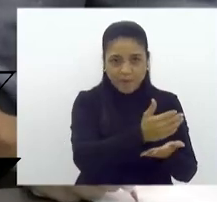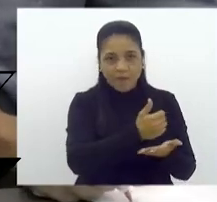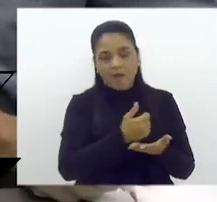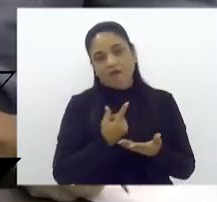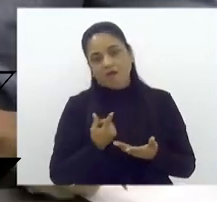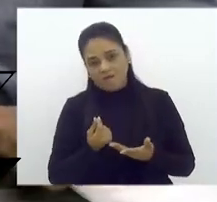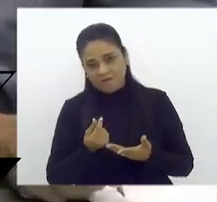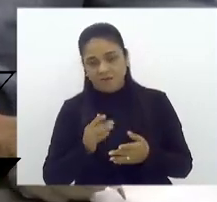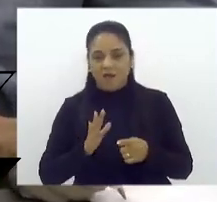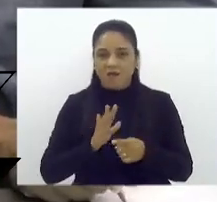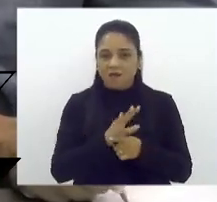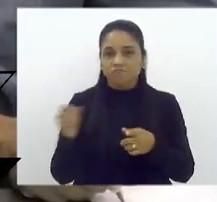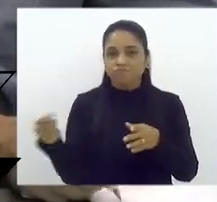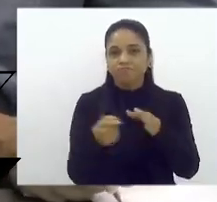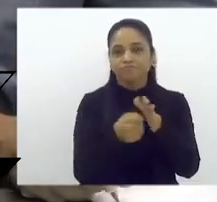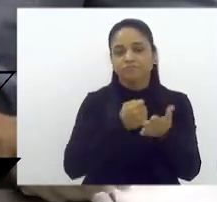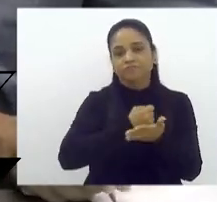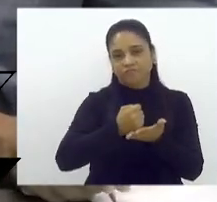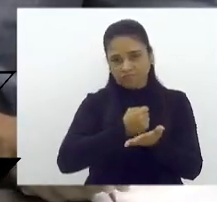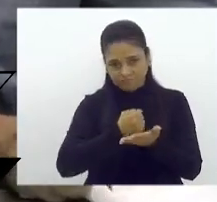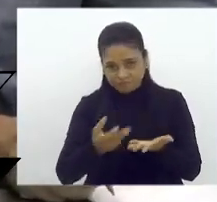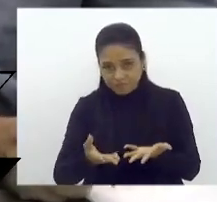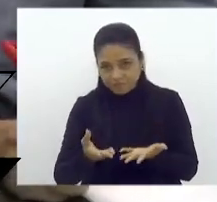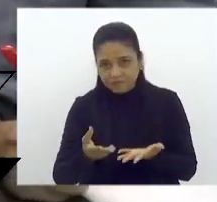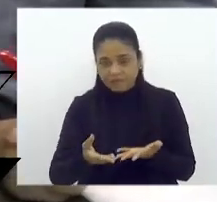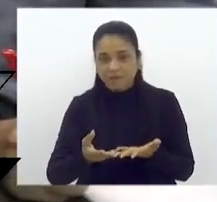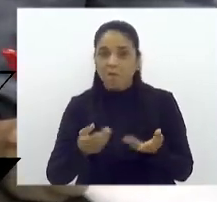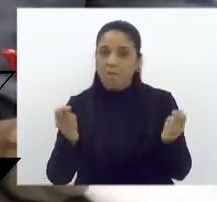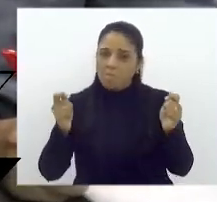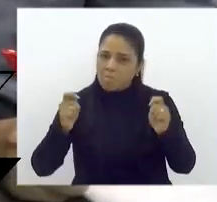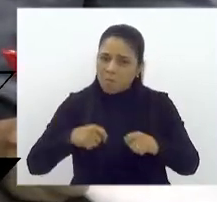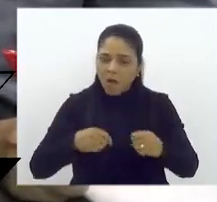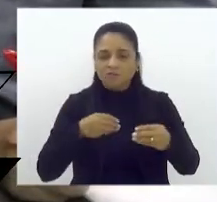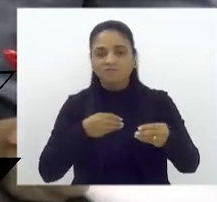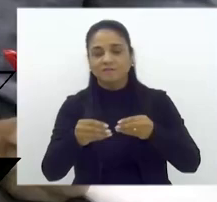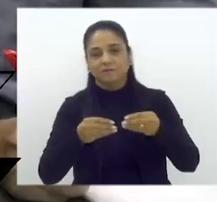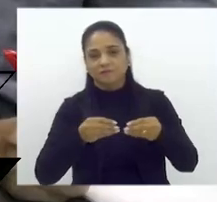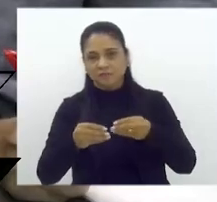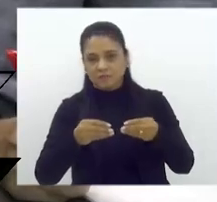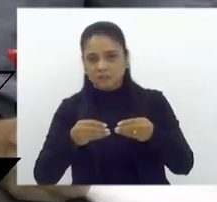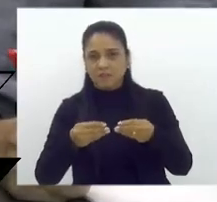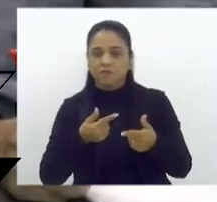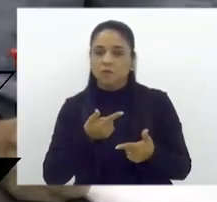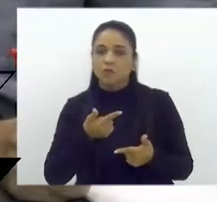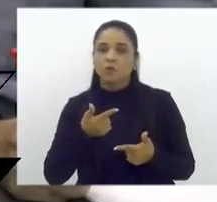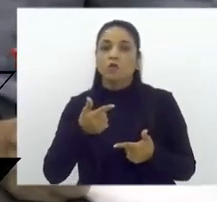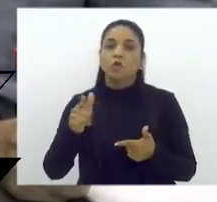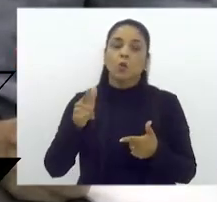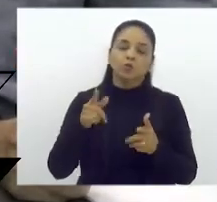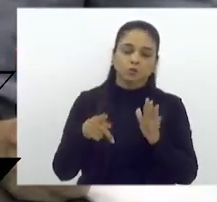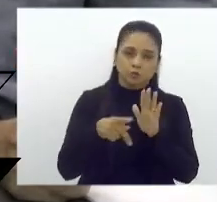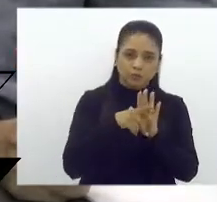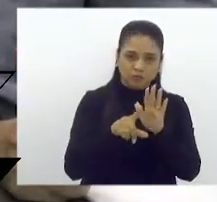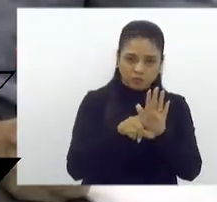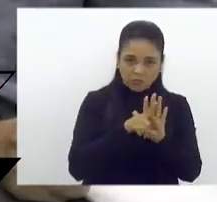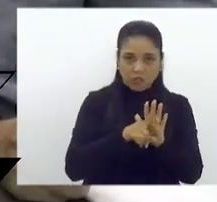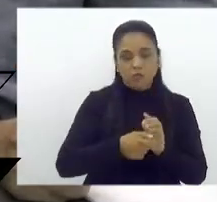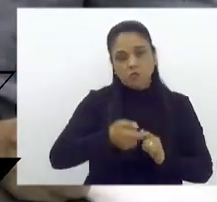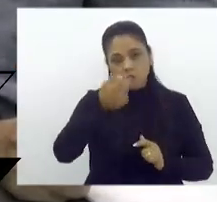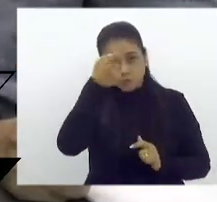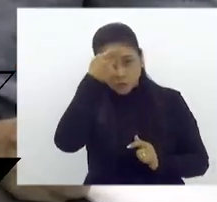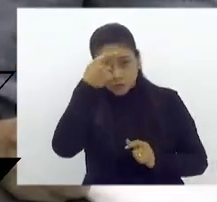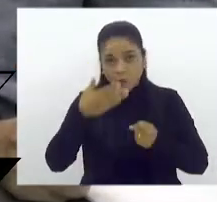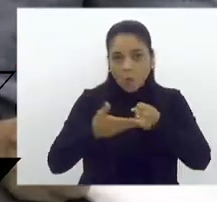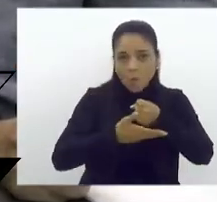está criando um precedente que poderá eventualmente ser aplicado em outros, claro, com discernimento, com base,